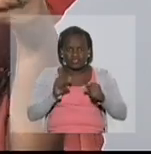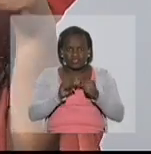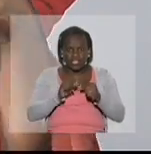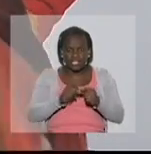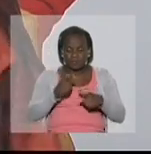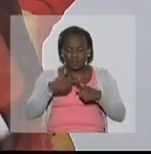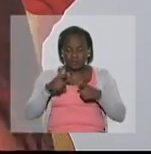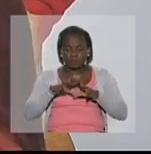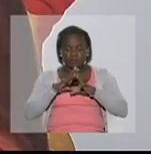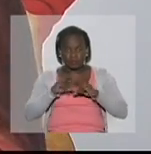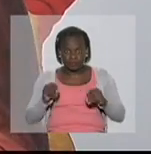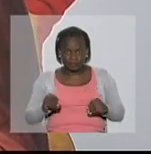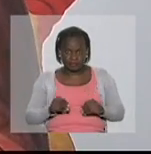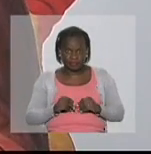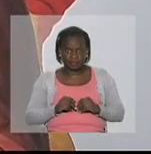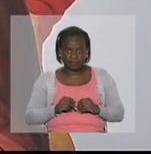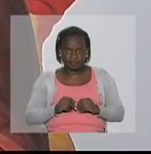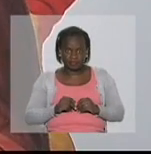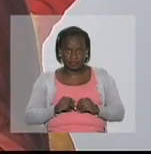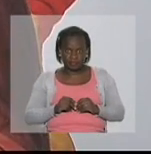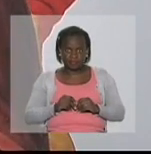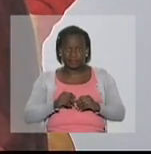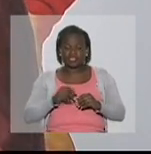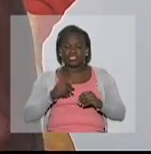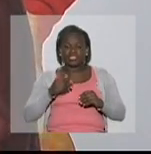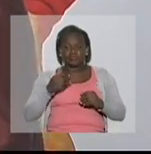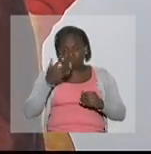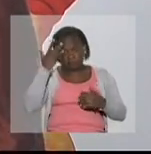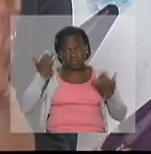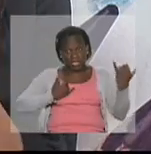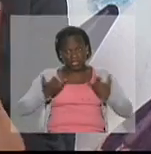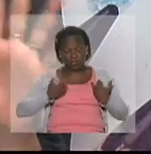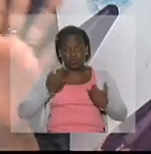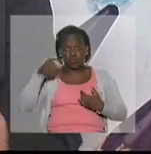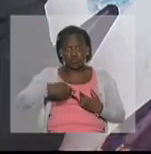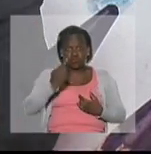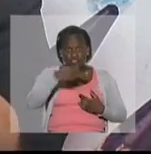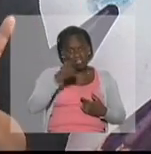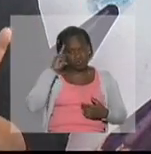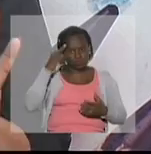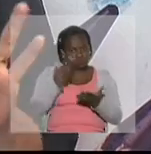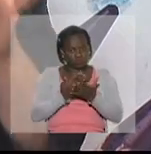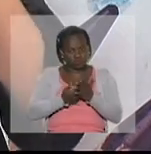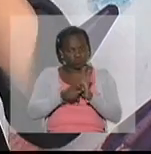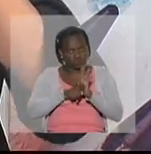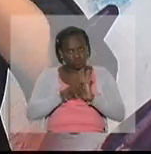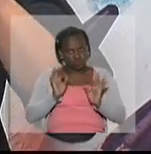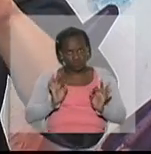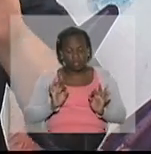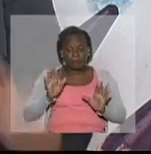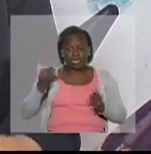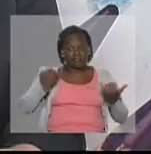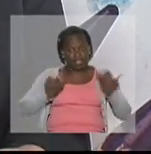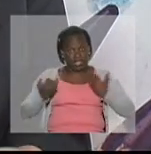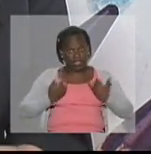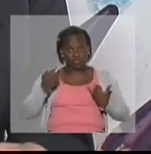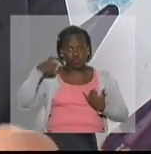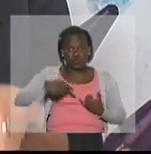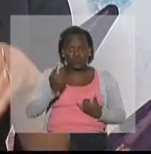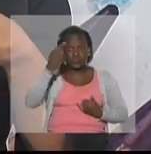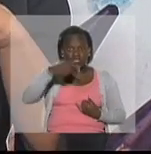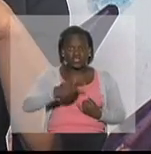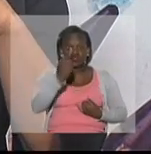situações, resolver problemas. Né? Dizem que o golfinho, eu não sei porque eu não sou estudiosa nisso, estou falando que eu ouvi, que